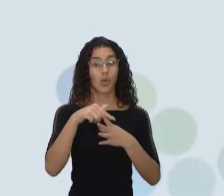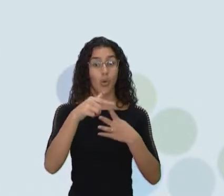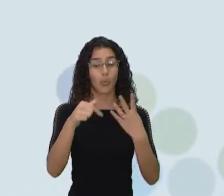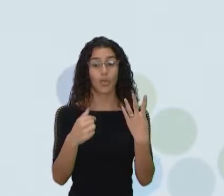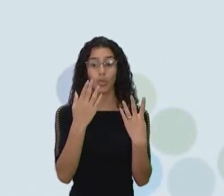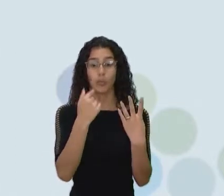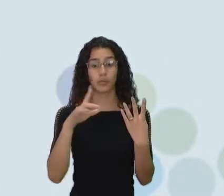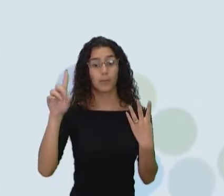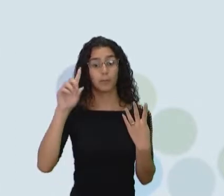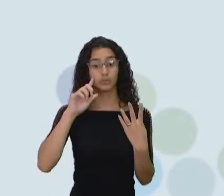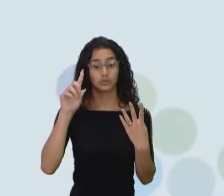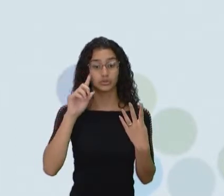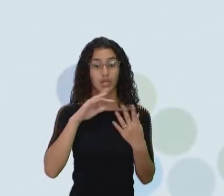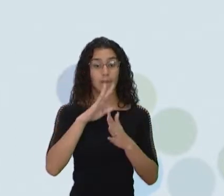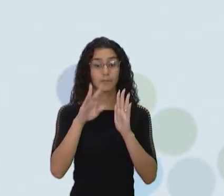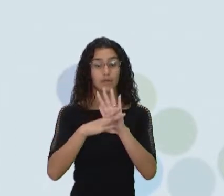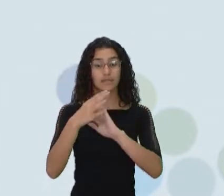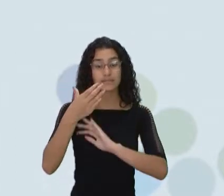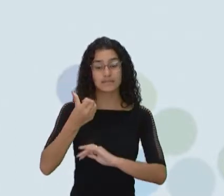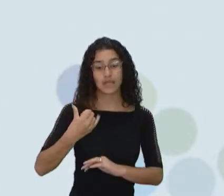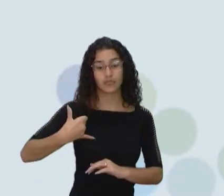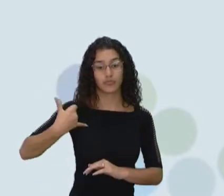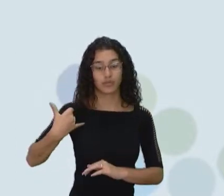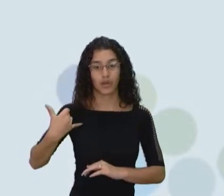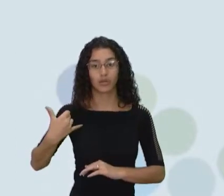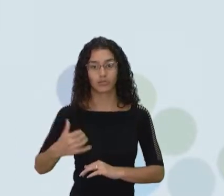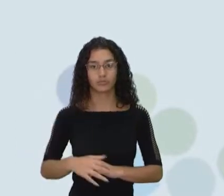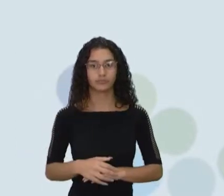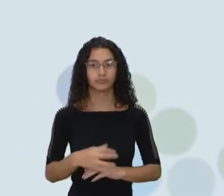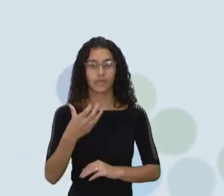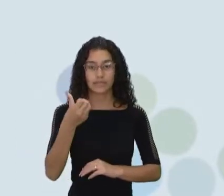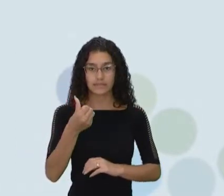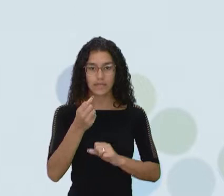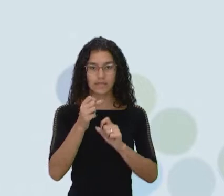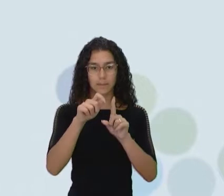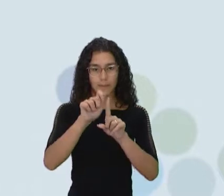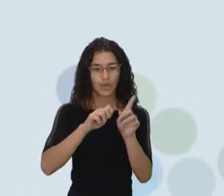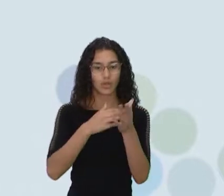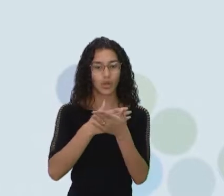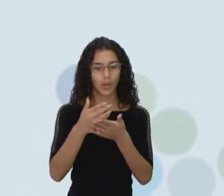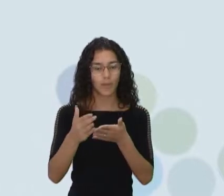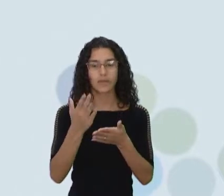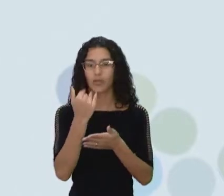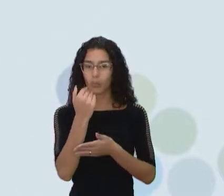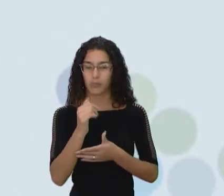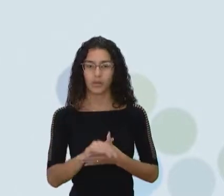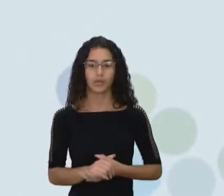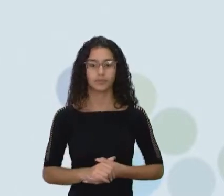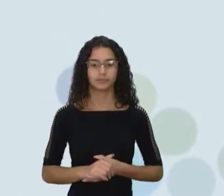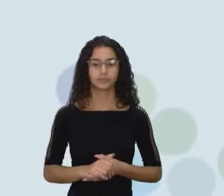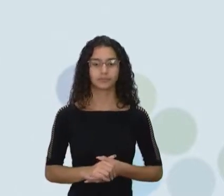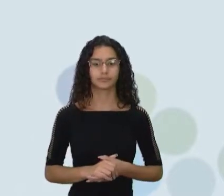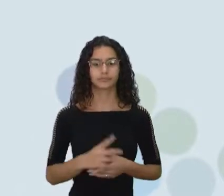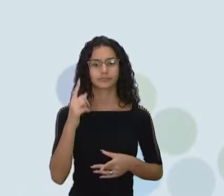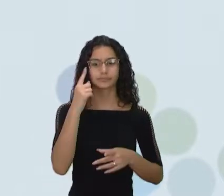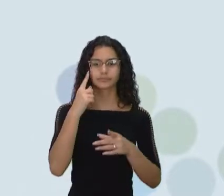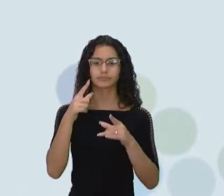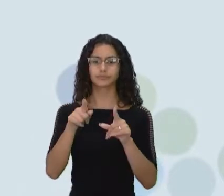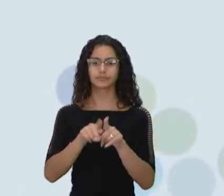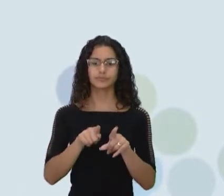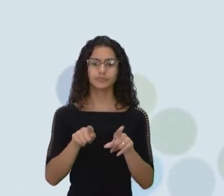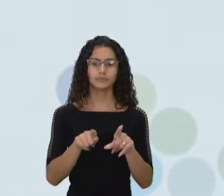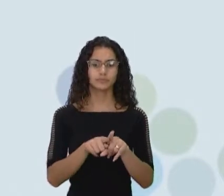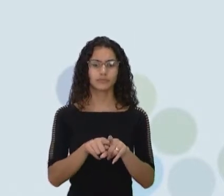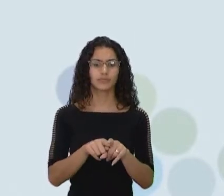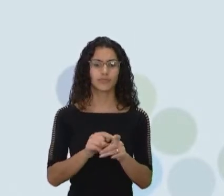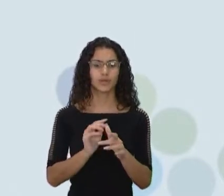papinhas em média por dia, após os 6 meses de vida, né? Que é onde começa mesmo a introdução alimentar. Isso. Então, e tem uma tabela, né? E